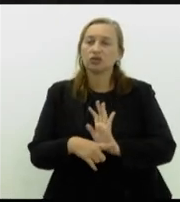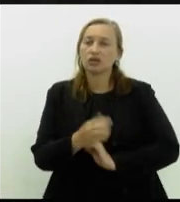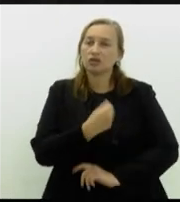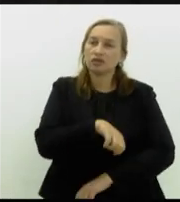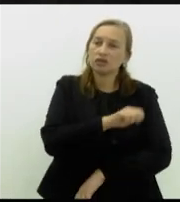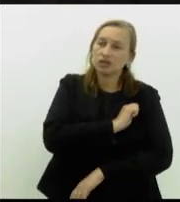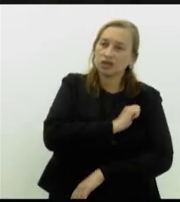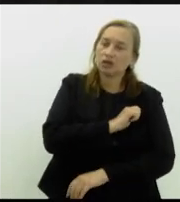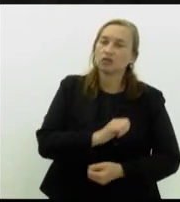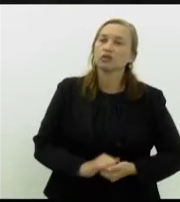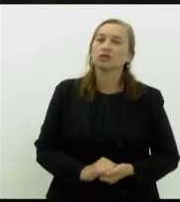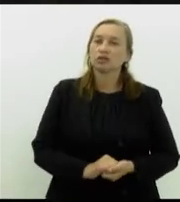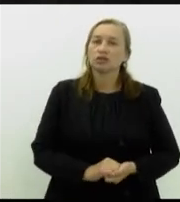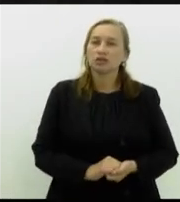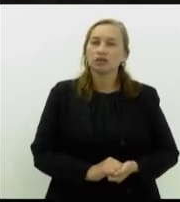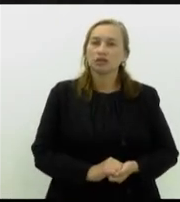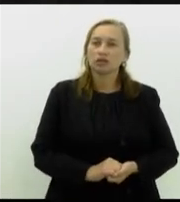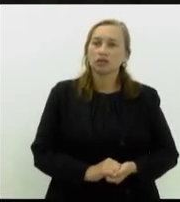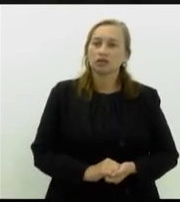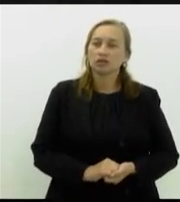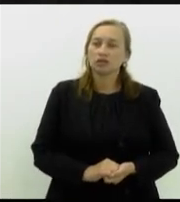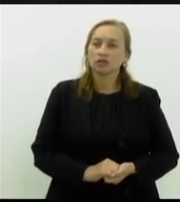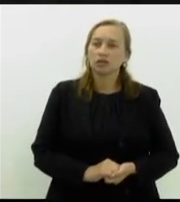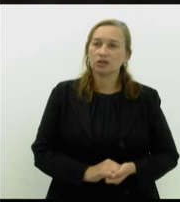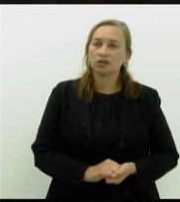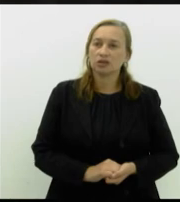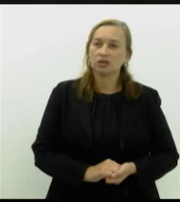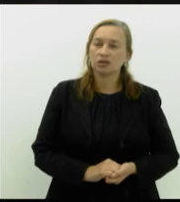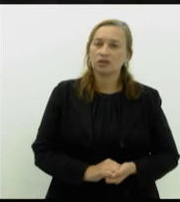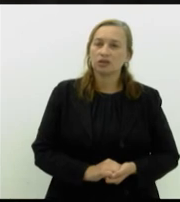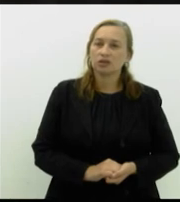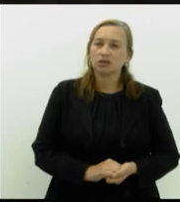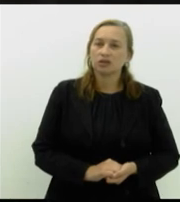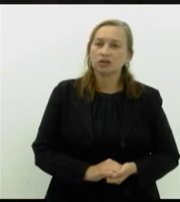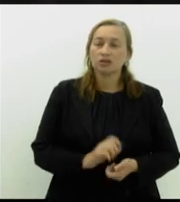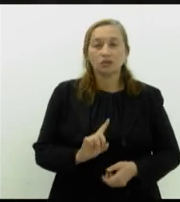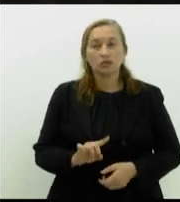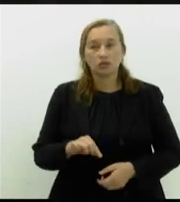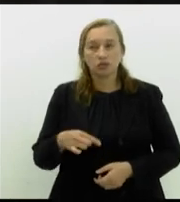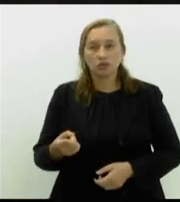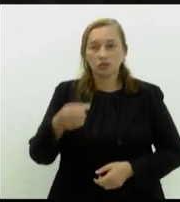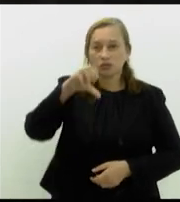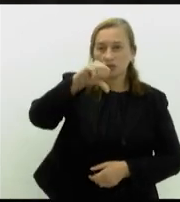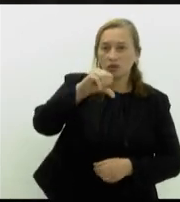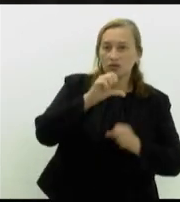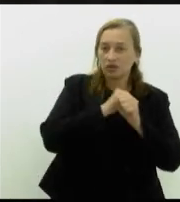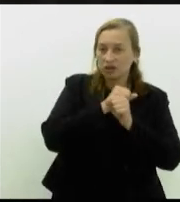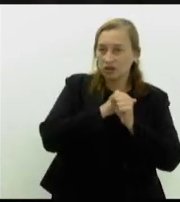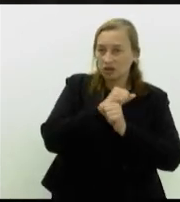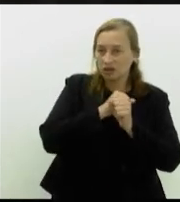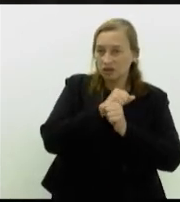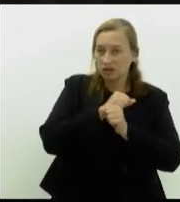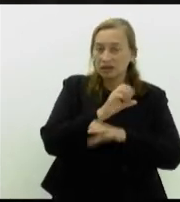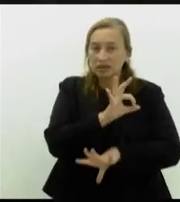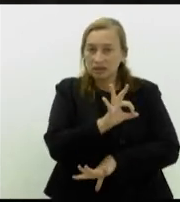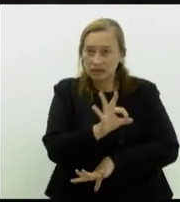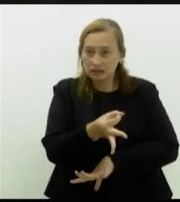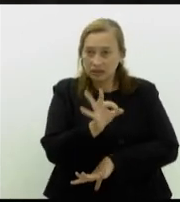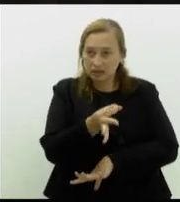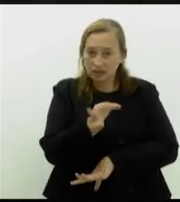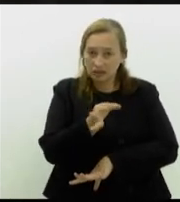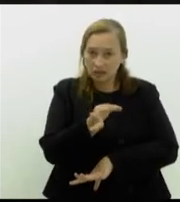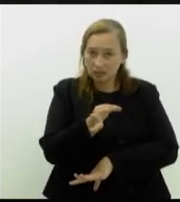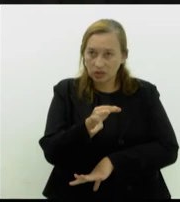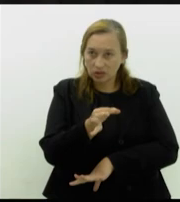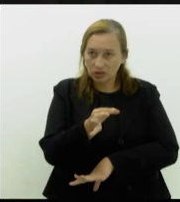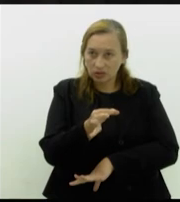estava alavancado nas previsões de receitas para os próximos 9 anos, exatamente contando